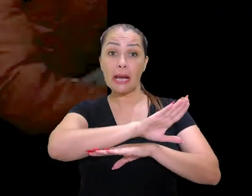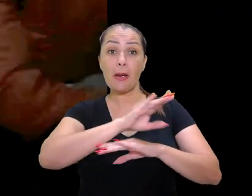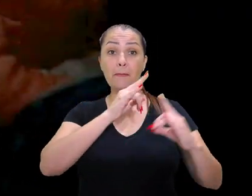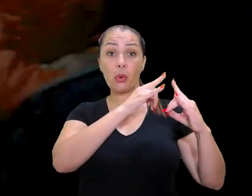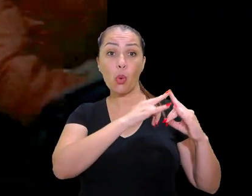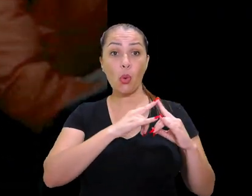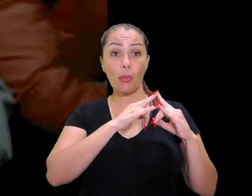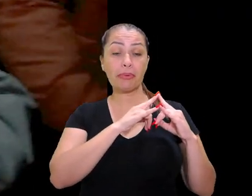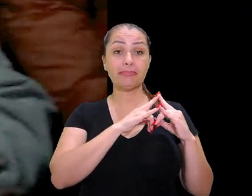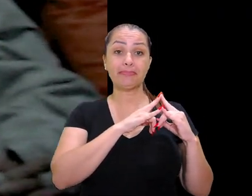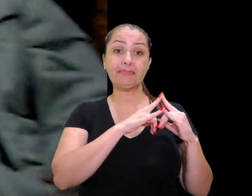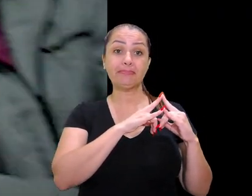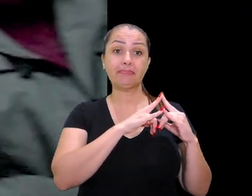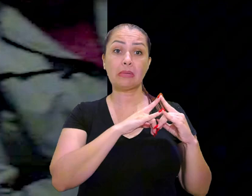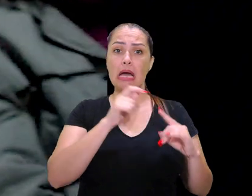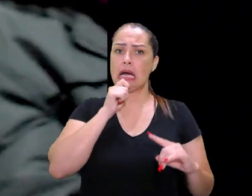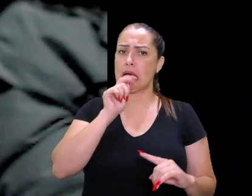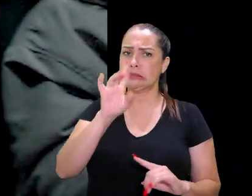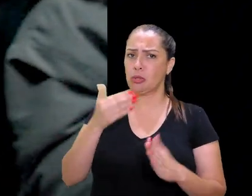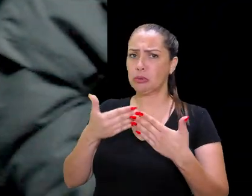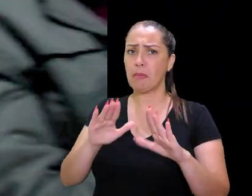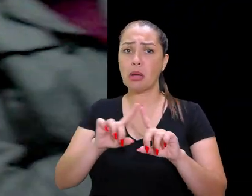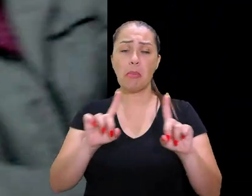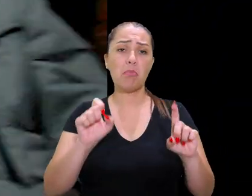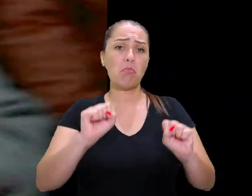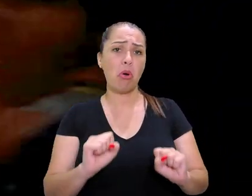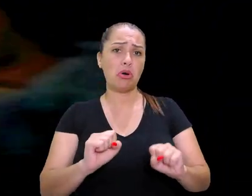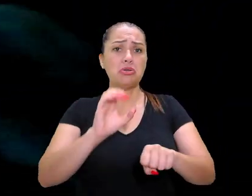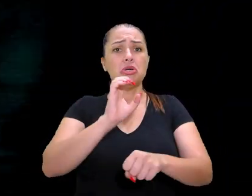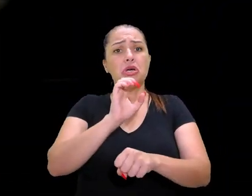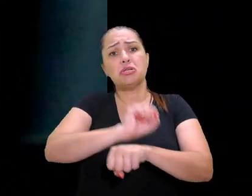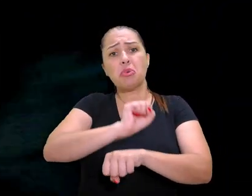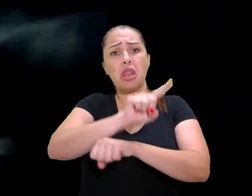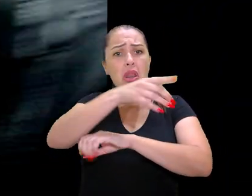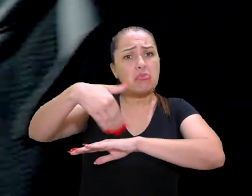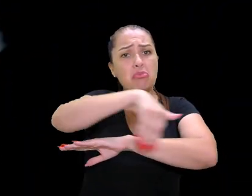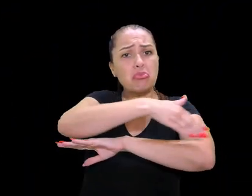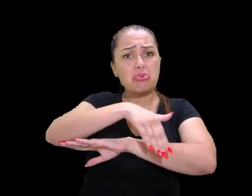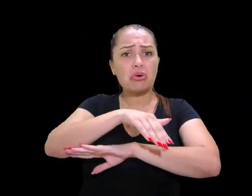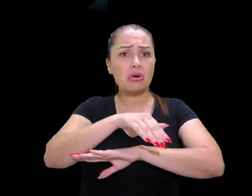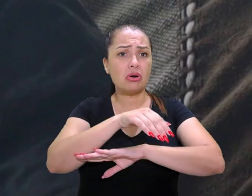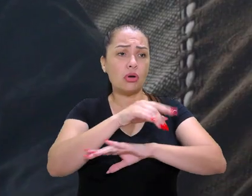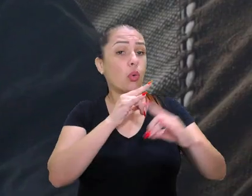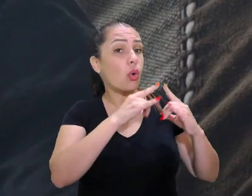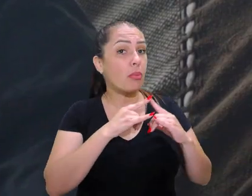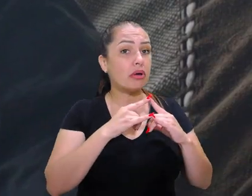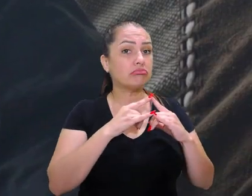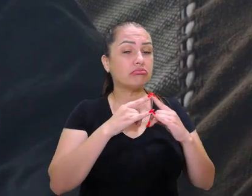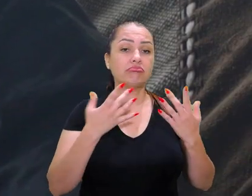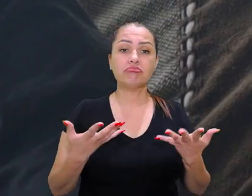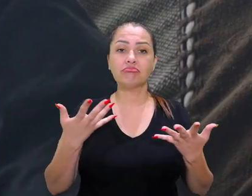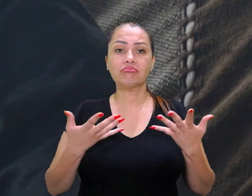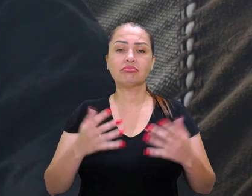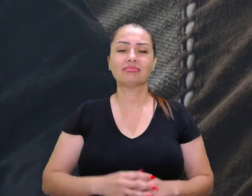e... Não tá aberto, mas dá pra ficar no calçadão. Então vamos. Pro clube? Eu me